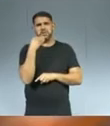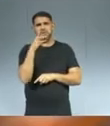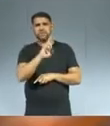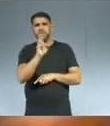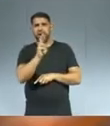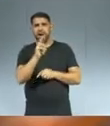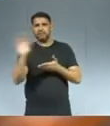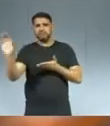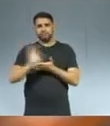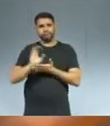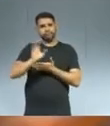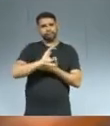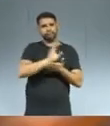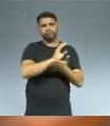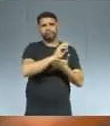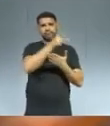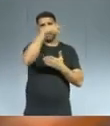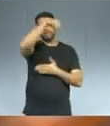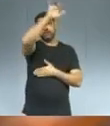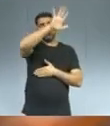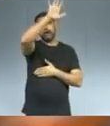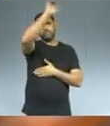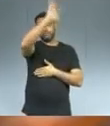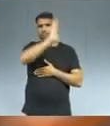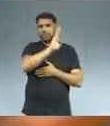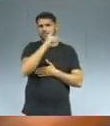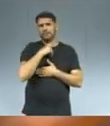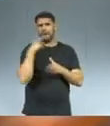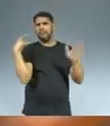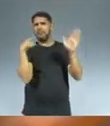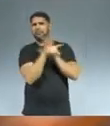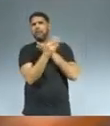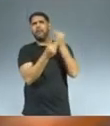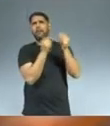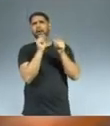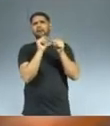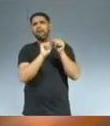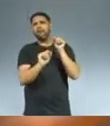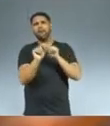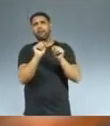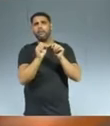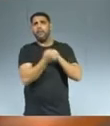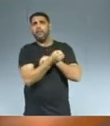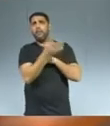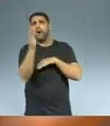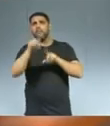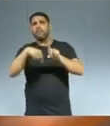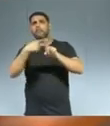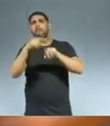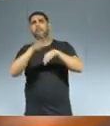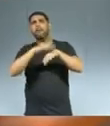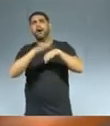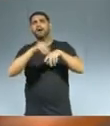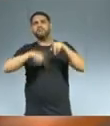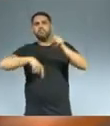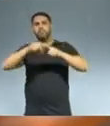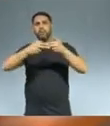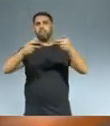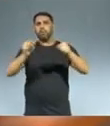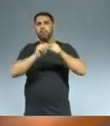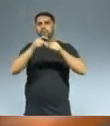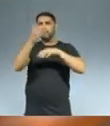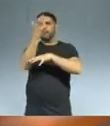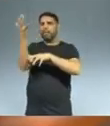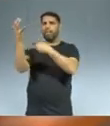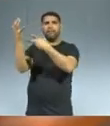quatro bilhões de reais em receita o norte do Brasil e a pergunta que fica é assim quantos mais produtos